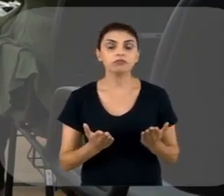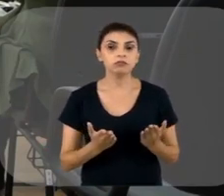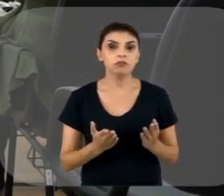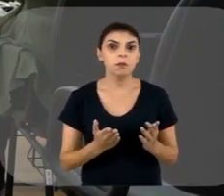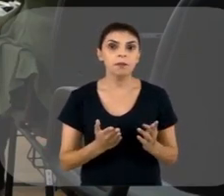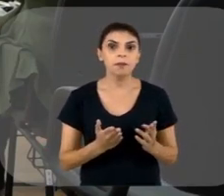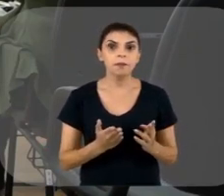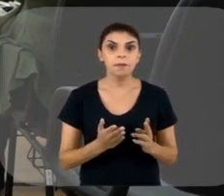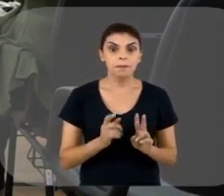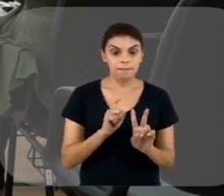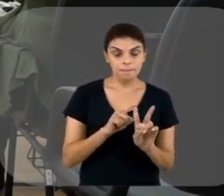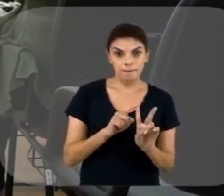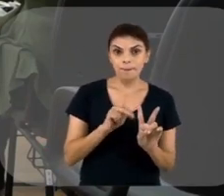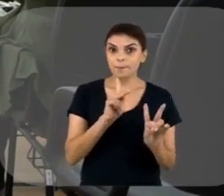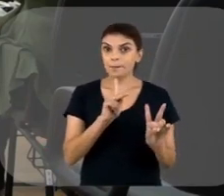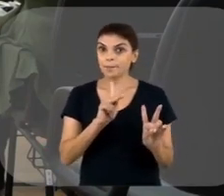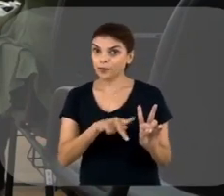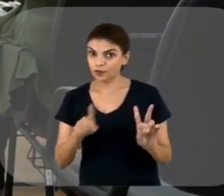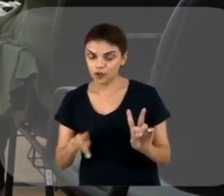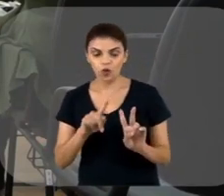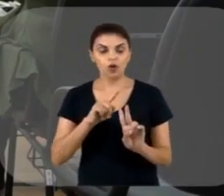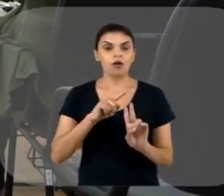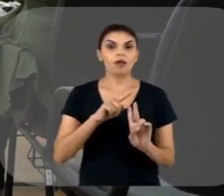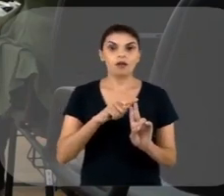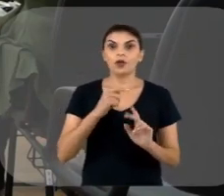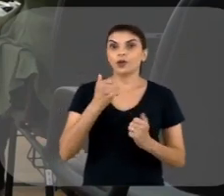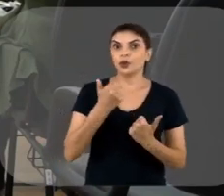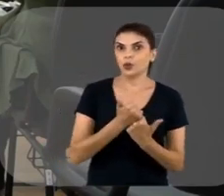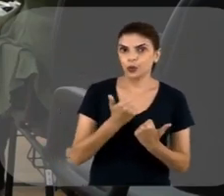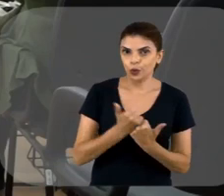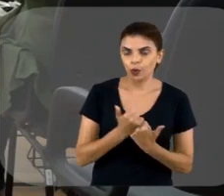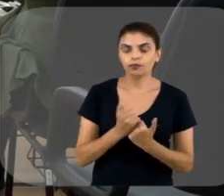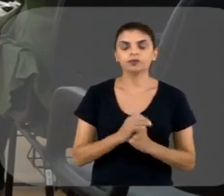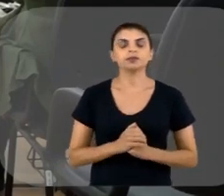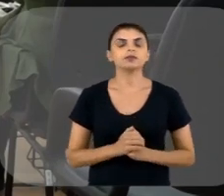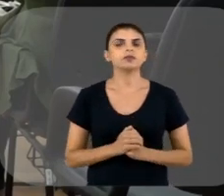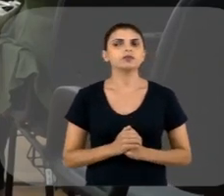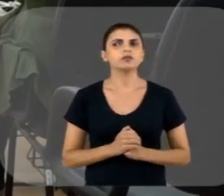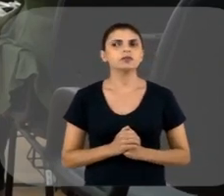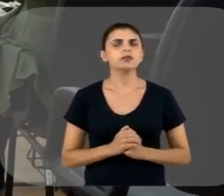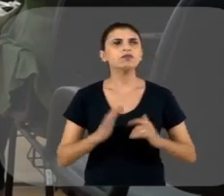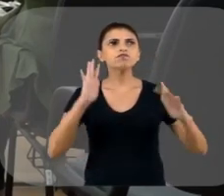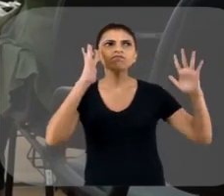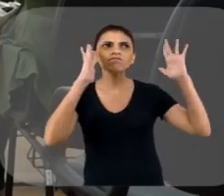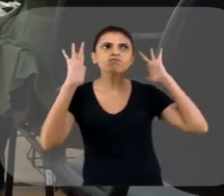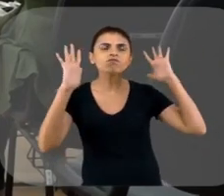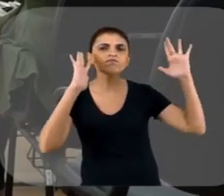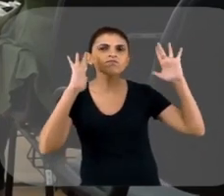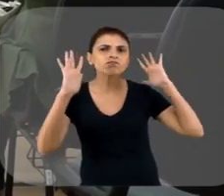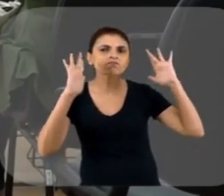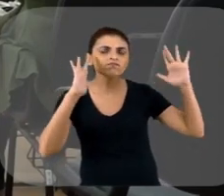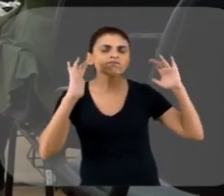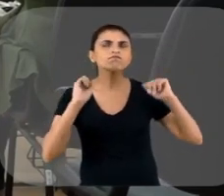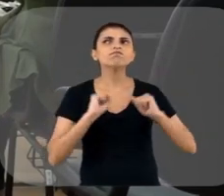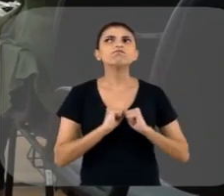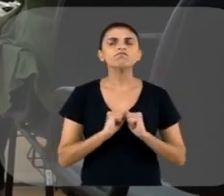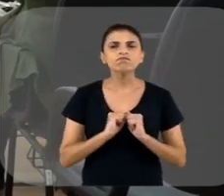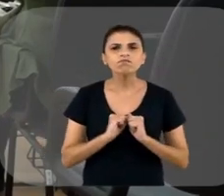figura de um professor, de um tutor. E aí a grande questão é